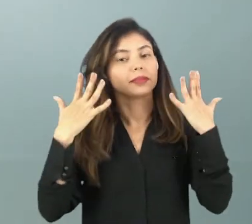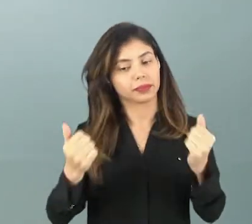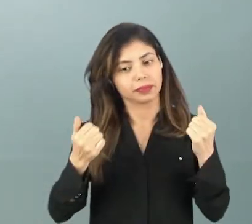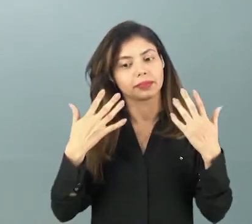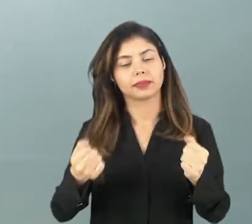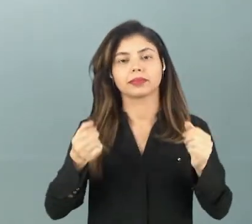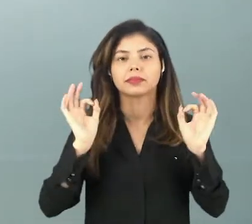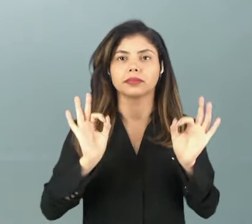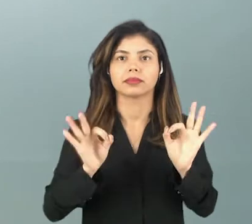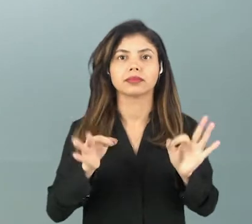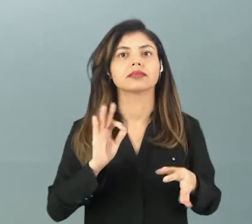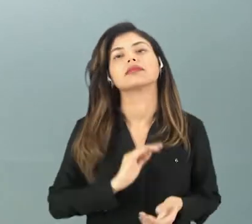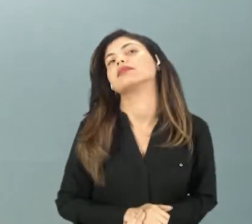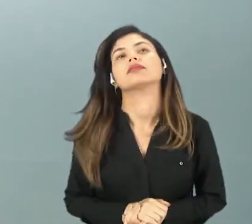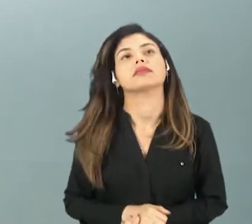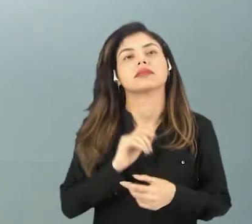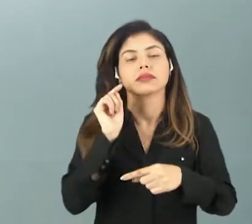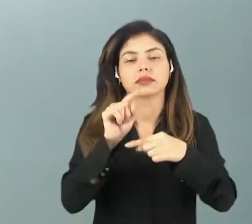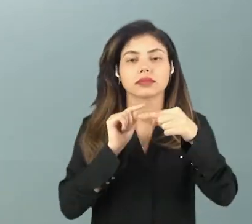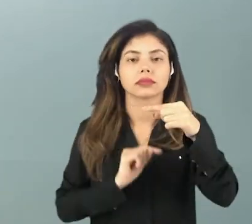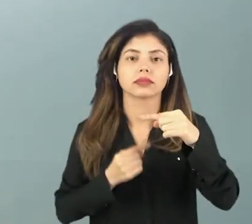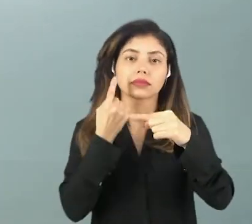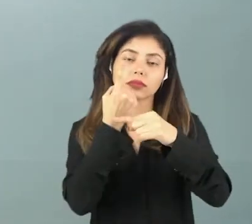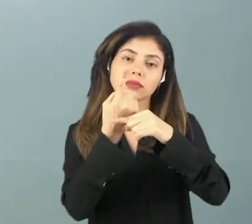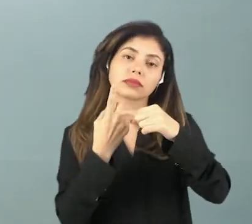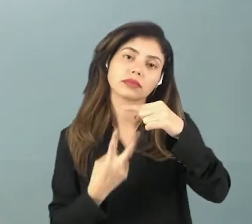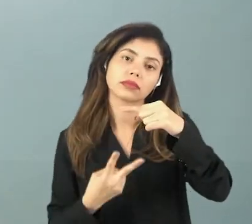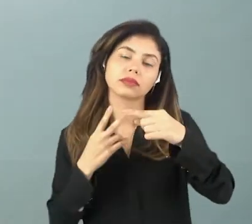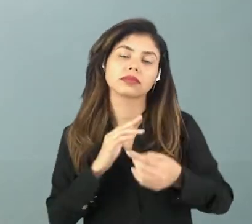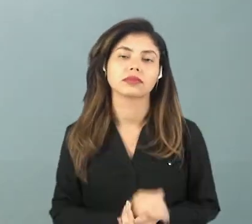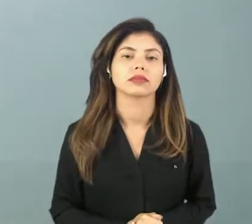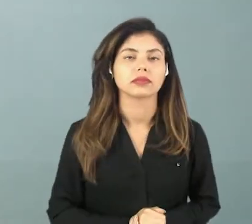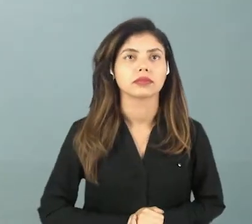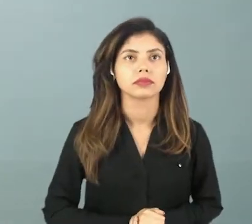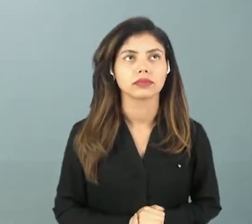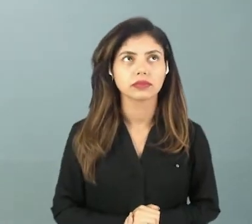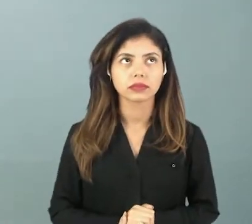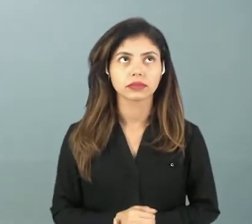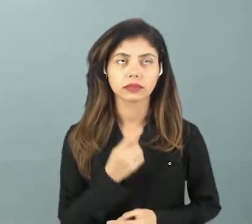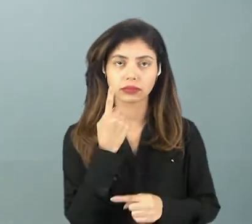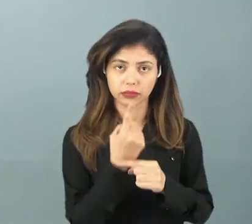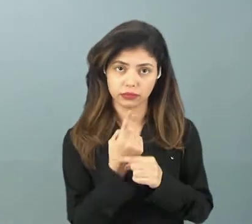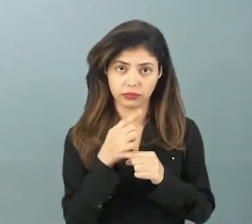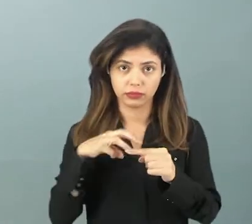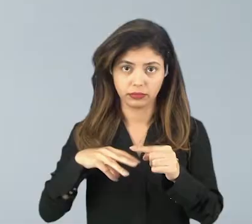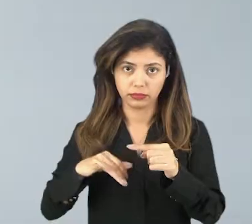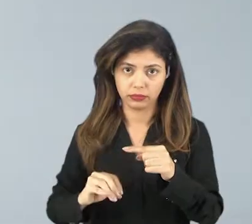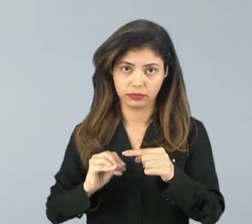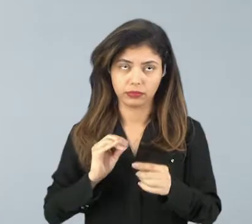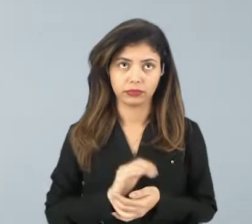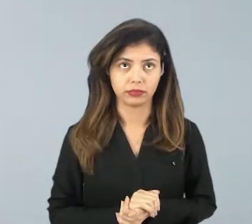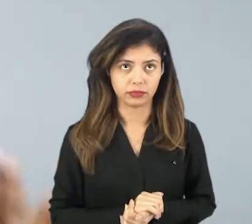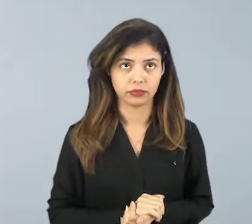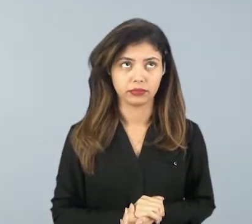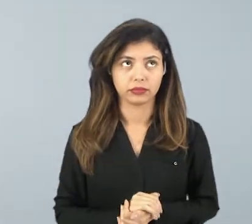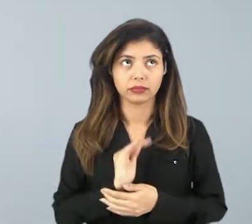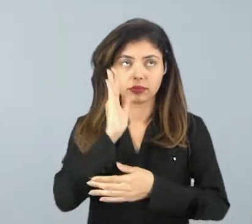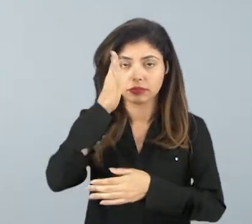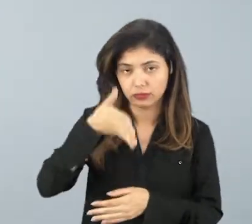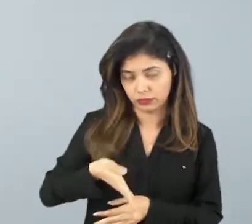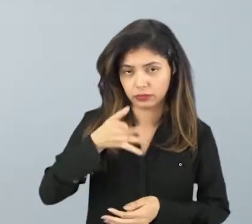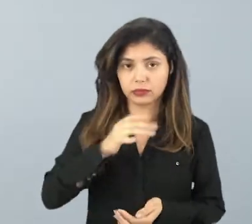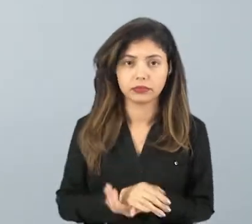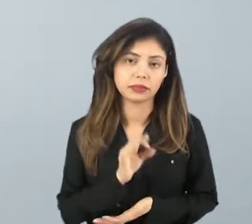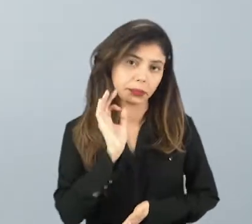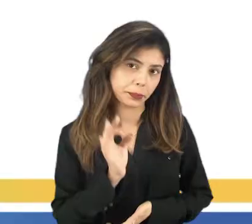daí, hein? Quando eu divido em duas partes, o 1, eu tenho 1/2, uma metade,